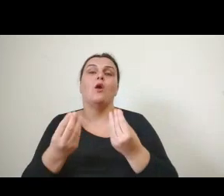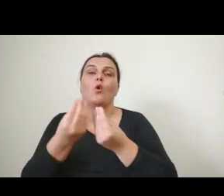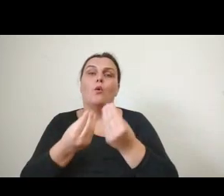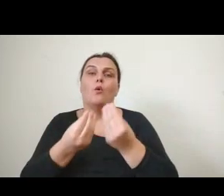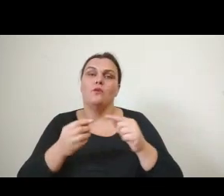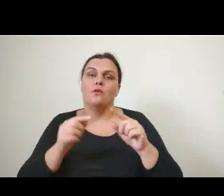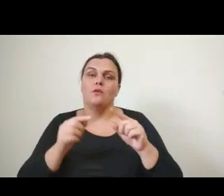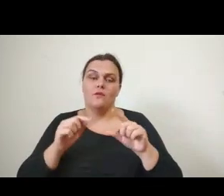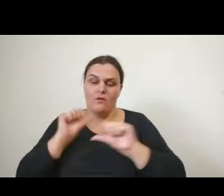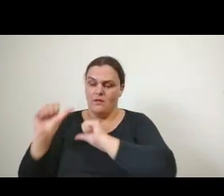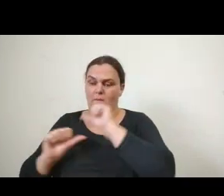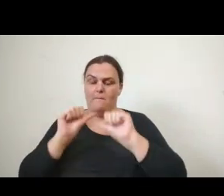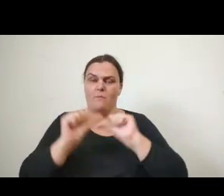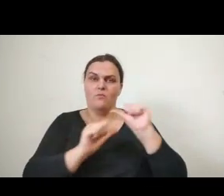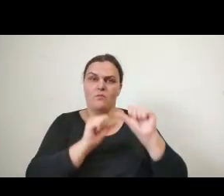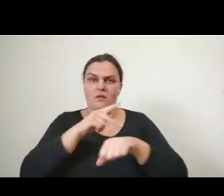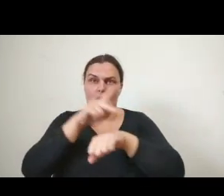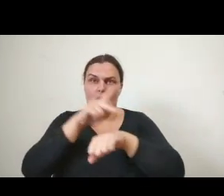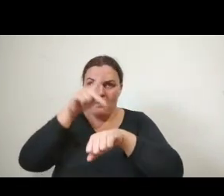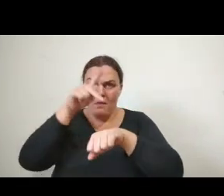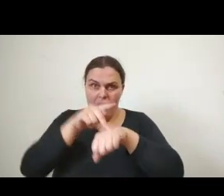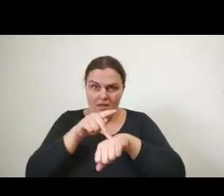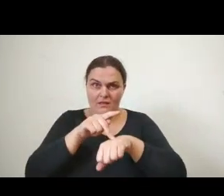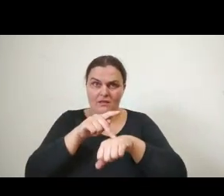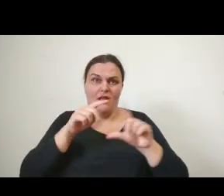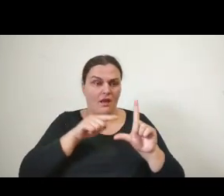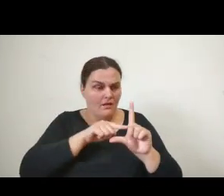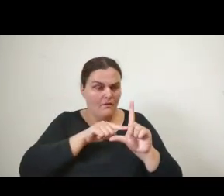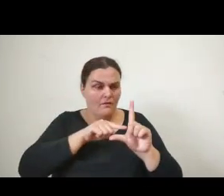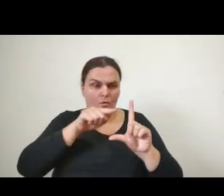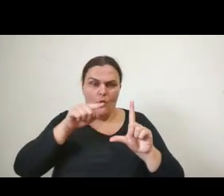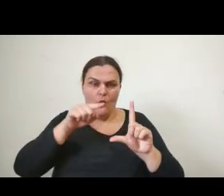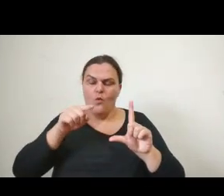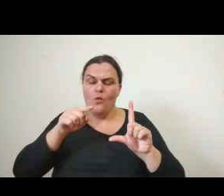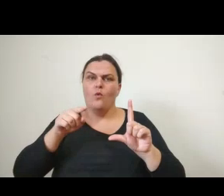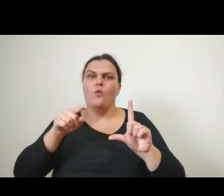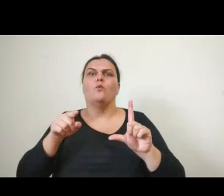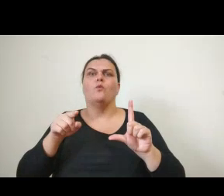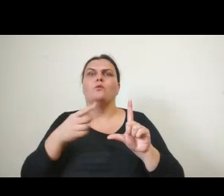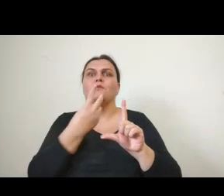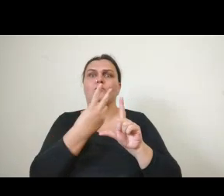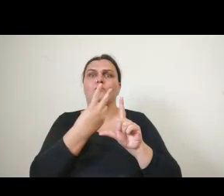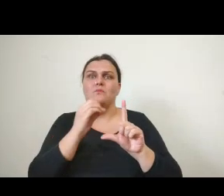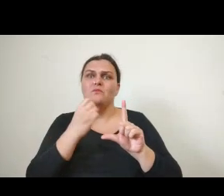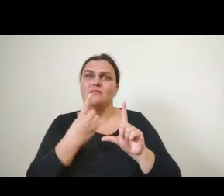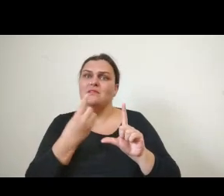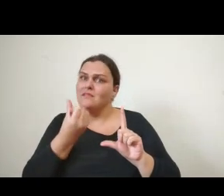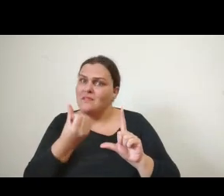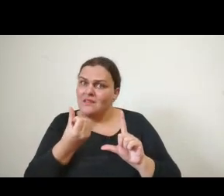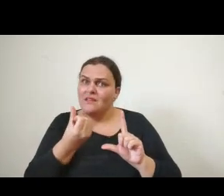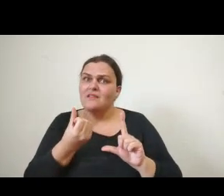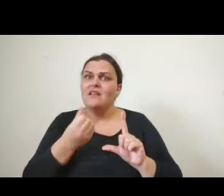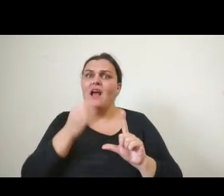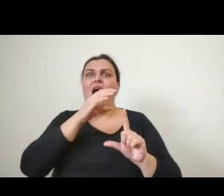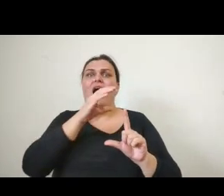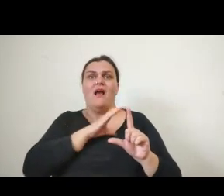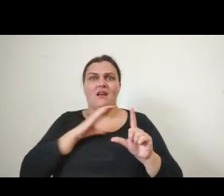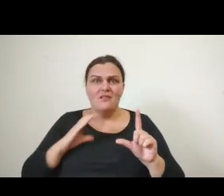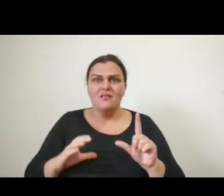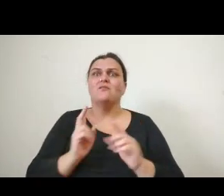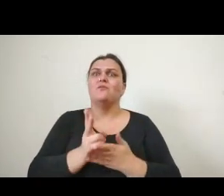2016, 2014, 2016, né, continuava liderando esse ranking aí, né, de maiores emissores de CO2,